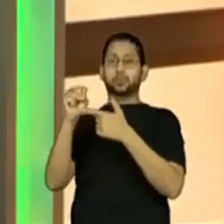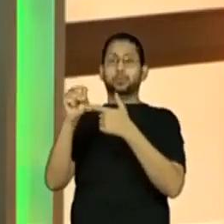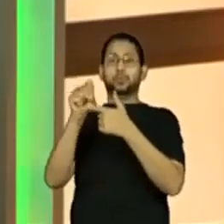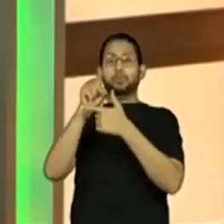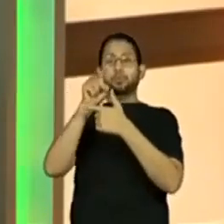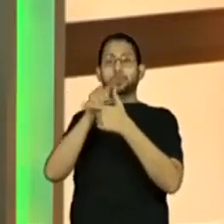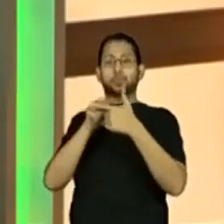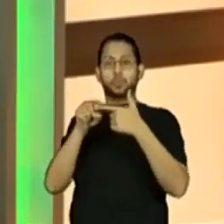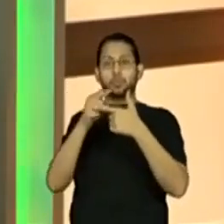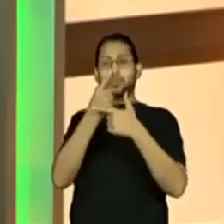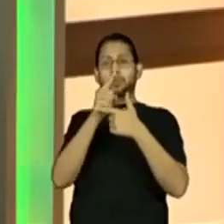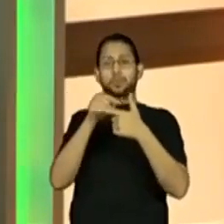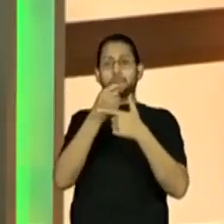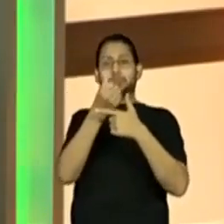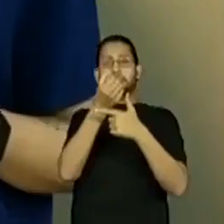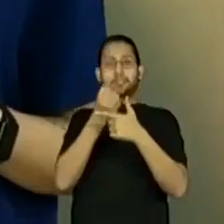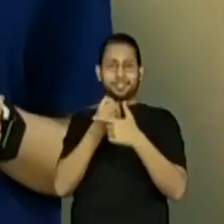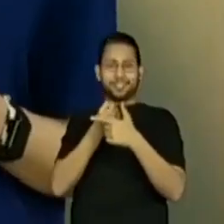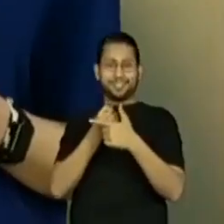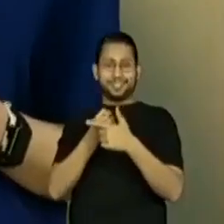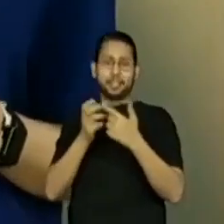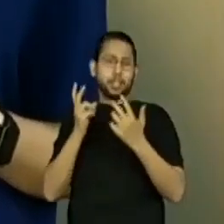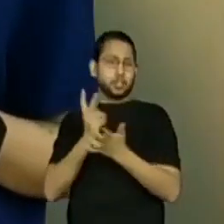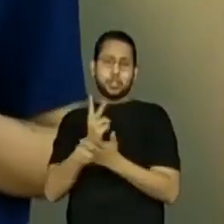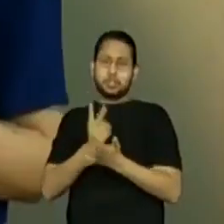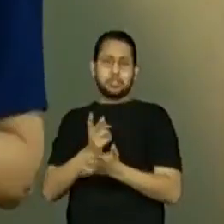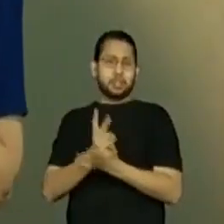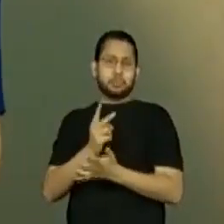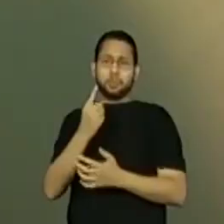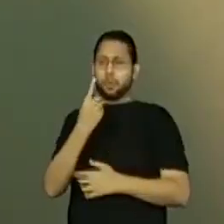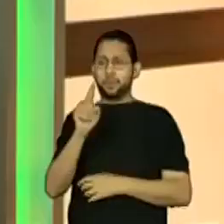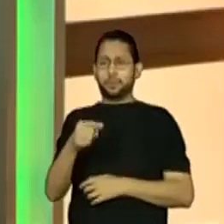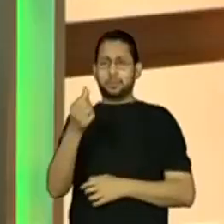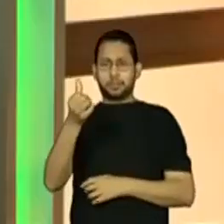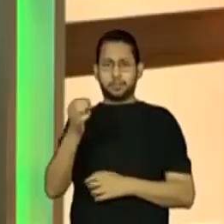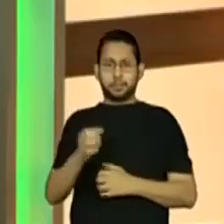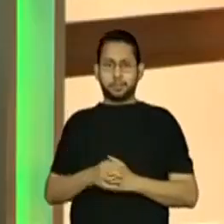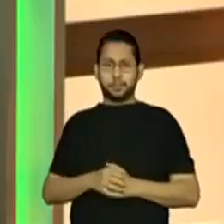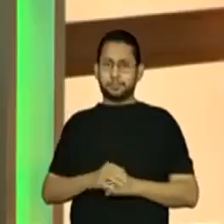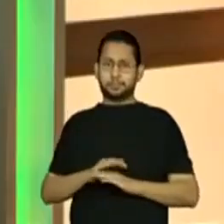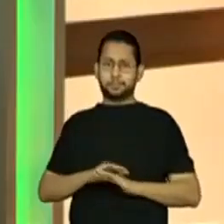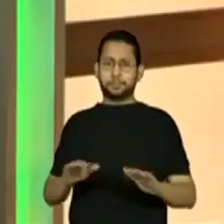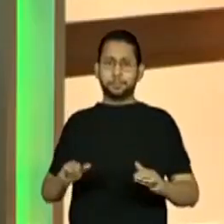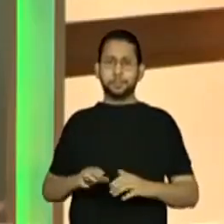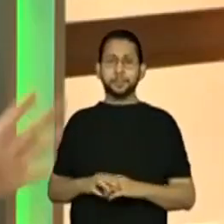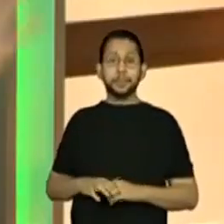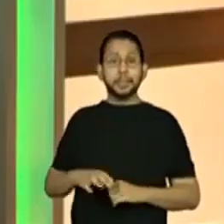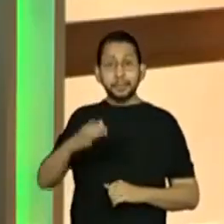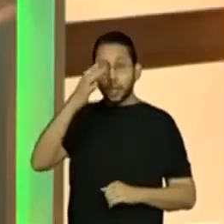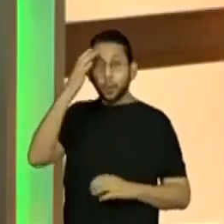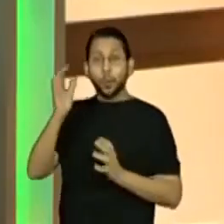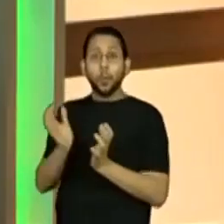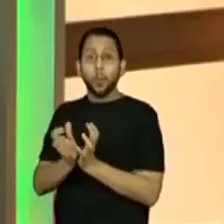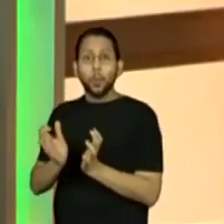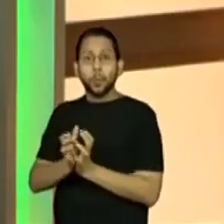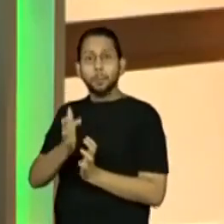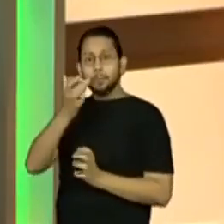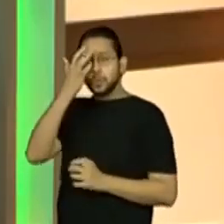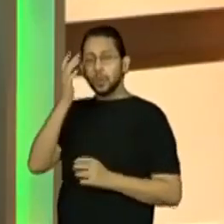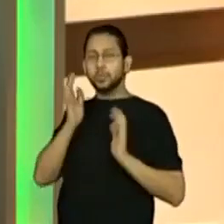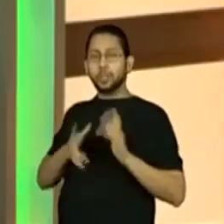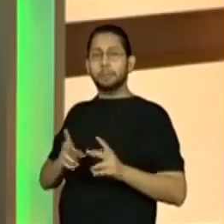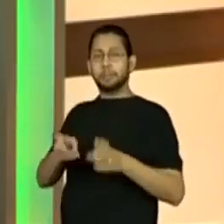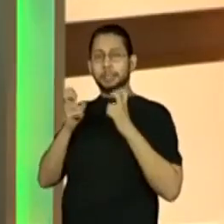por 1,60. Que é assim que a gente marca, né? A altura. Ó, o pessoal agora já começou a perceber